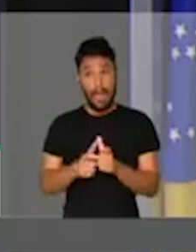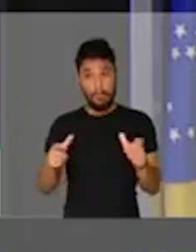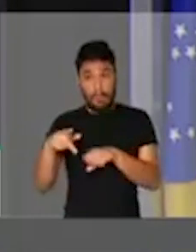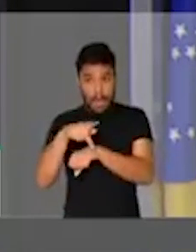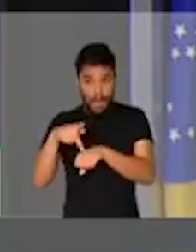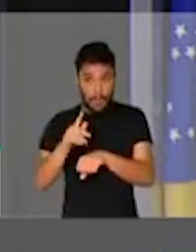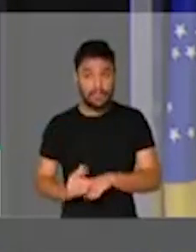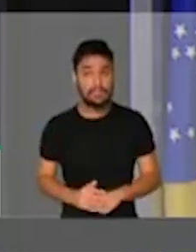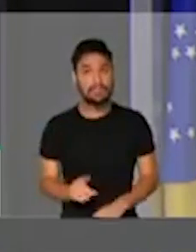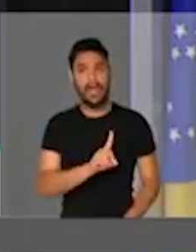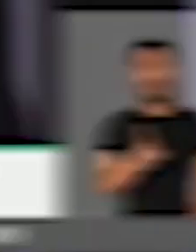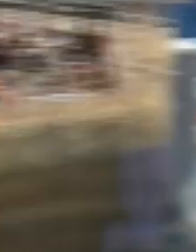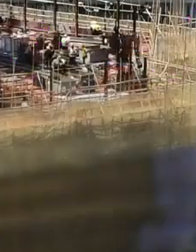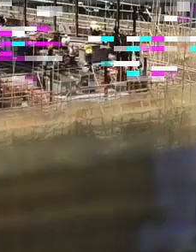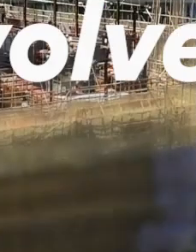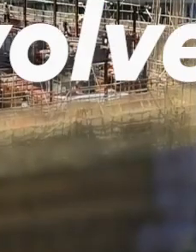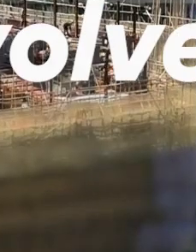O que nós precisamos é de liberdade.